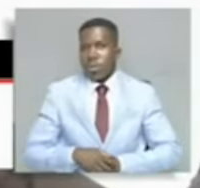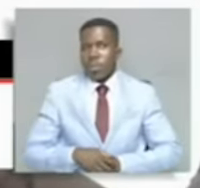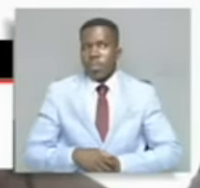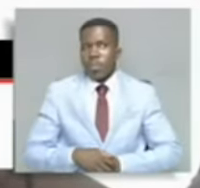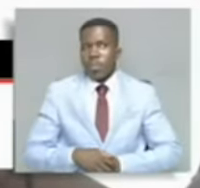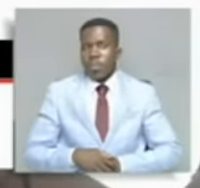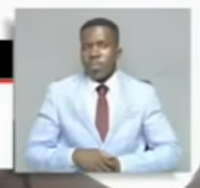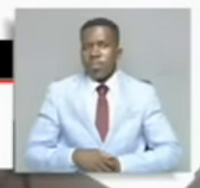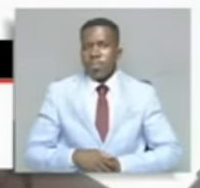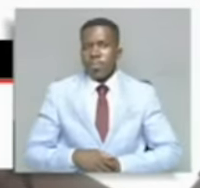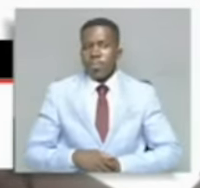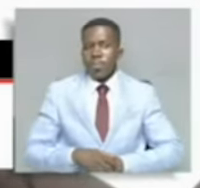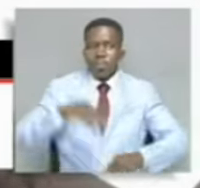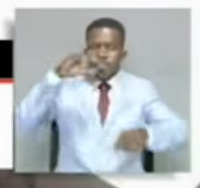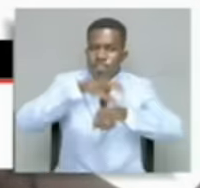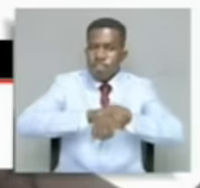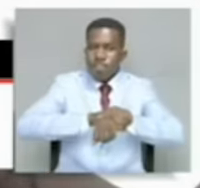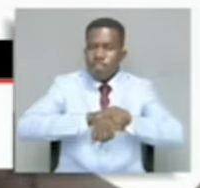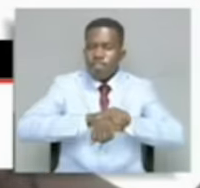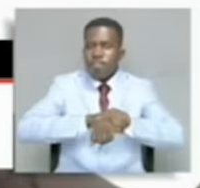falar da detenção